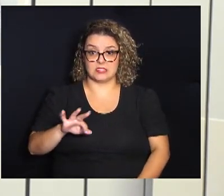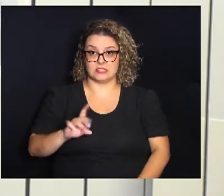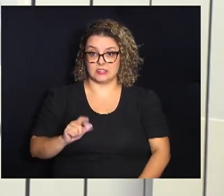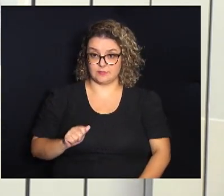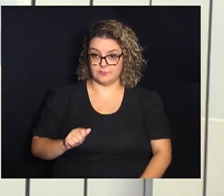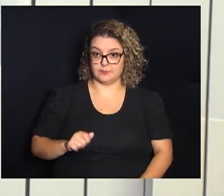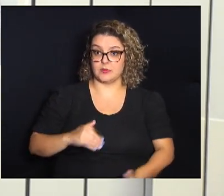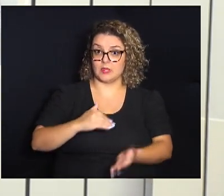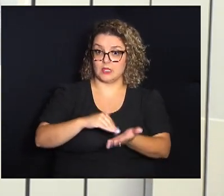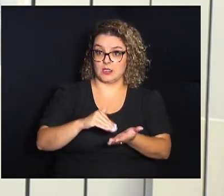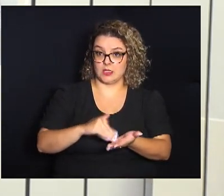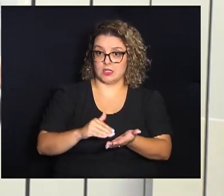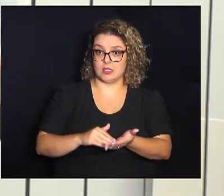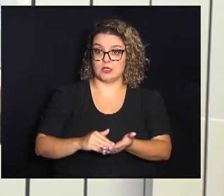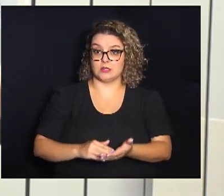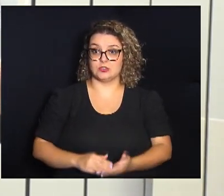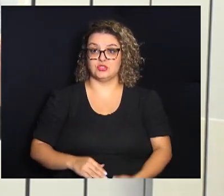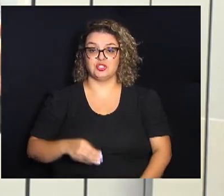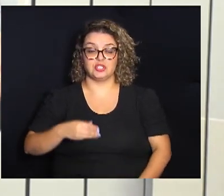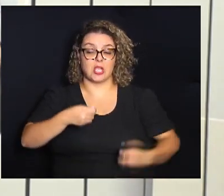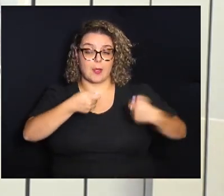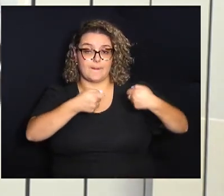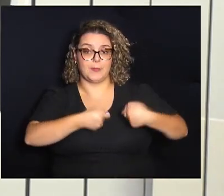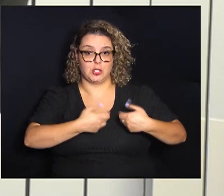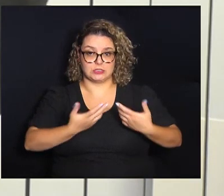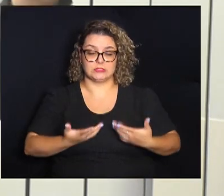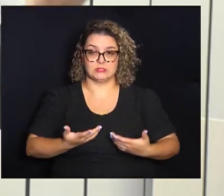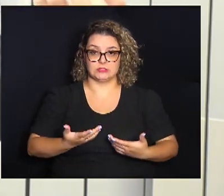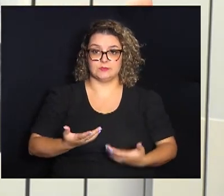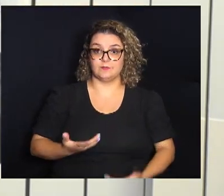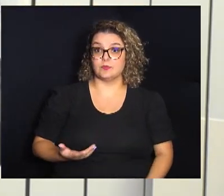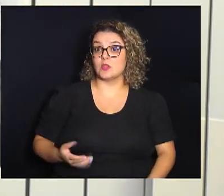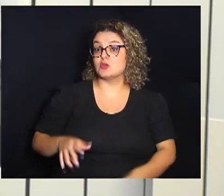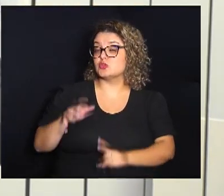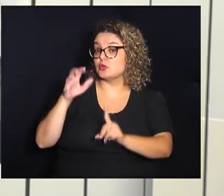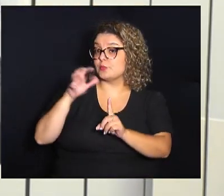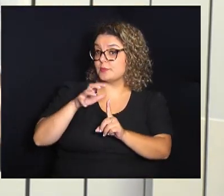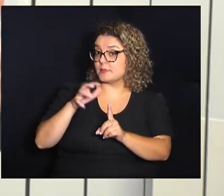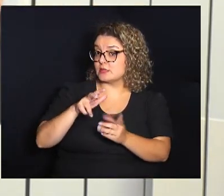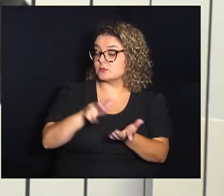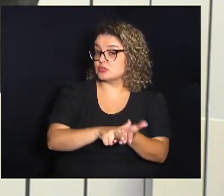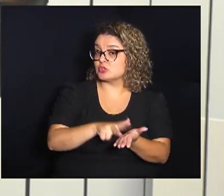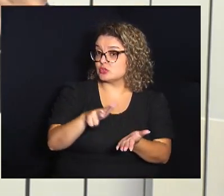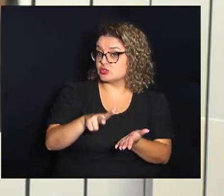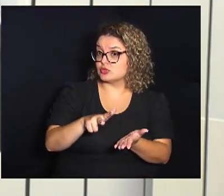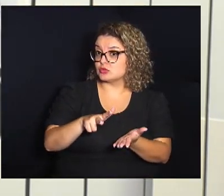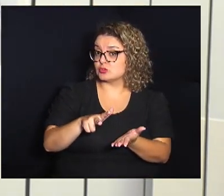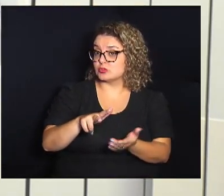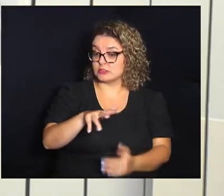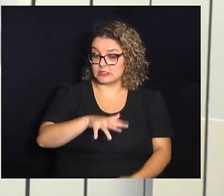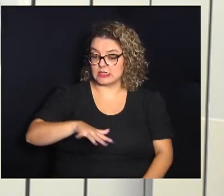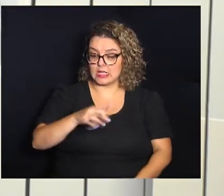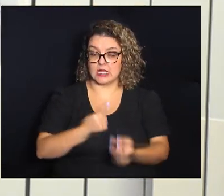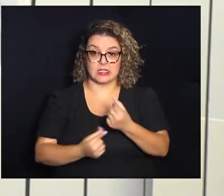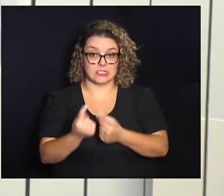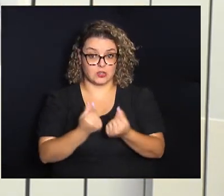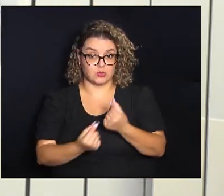de Prêmios e Apostas. Então, sobre os impactos da regulamentação na área